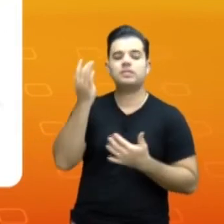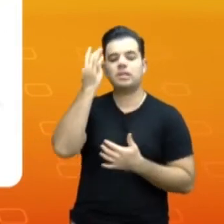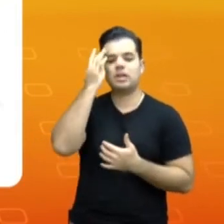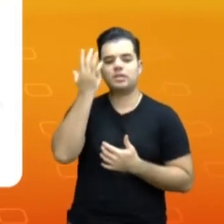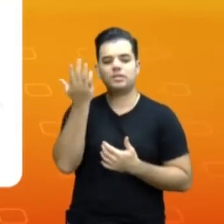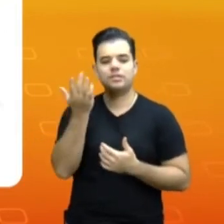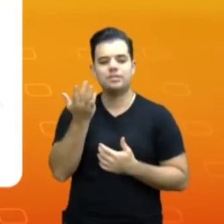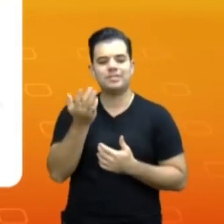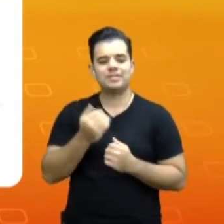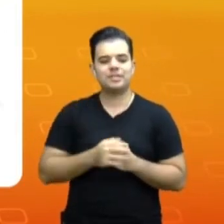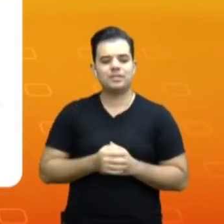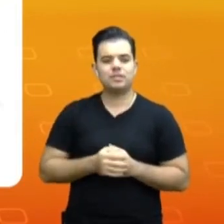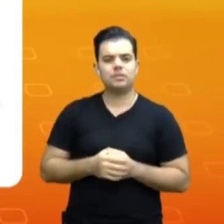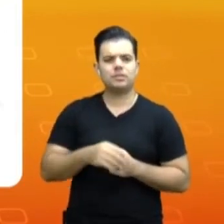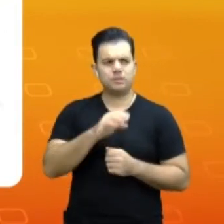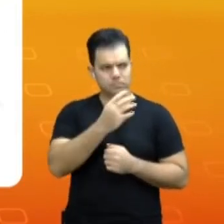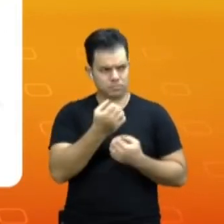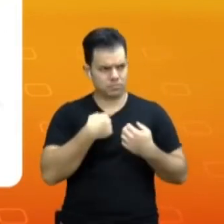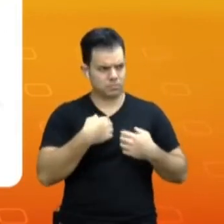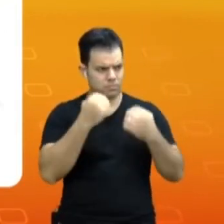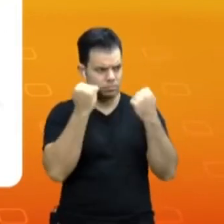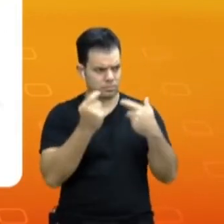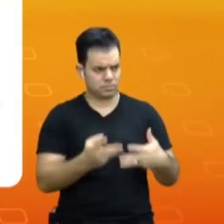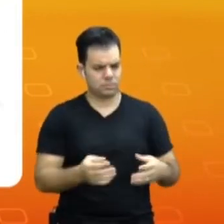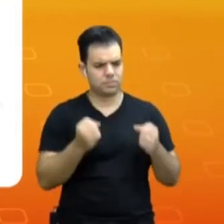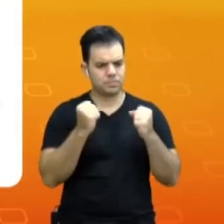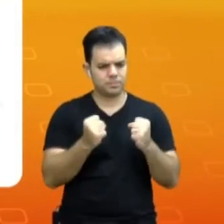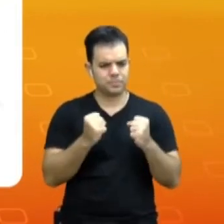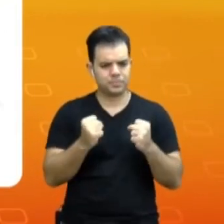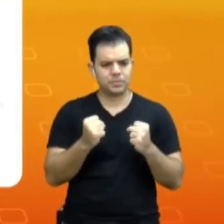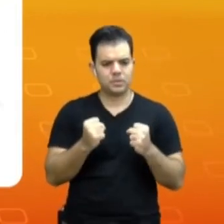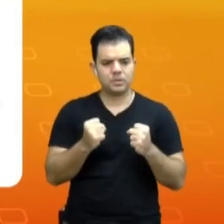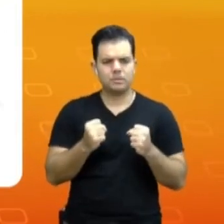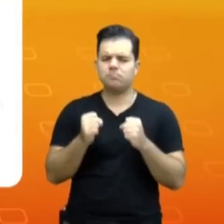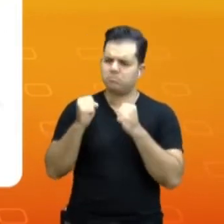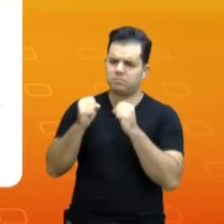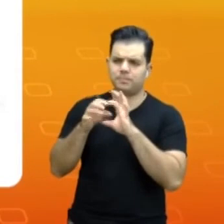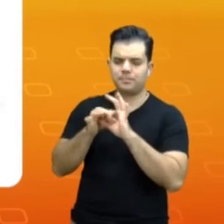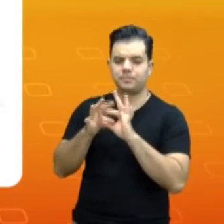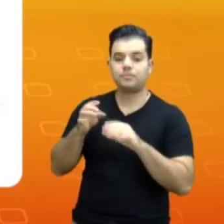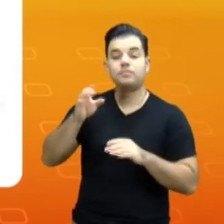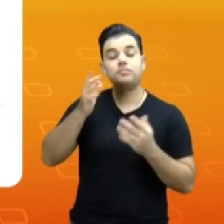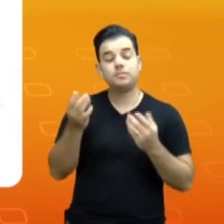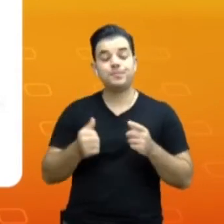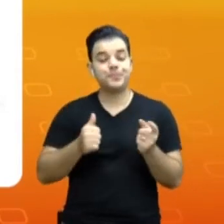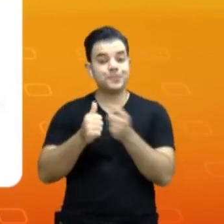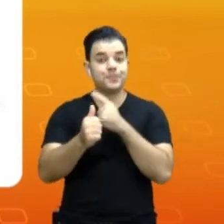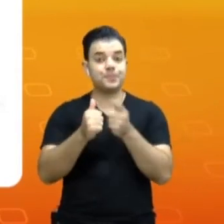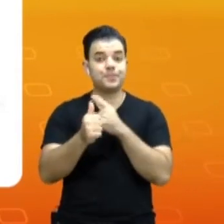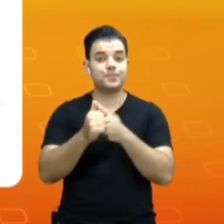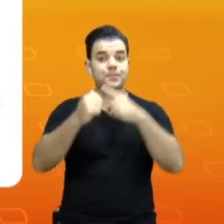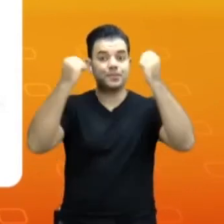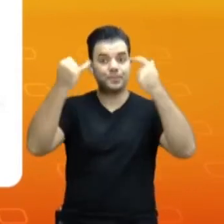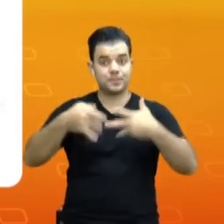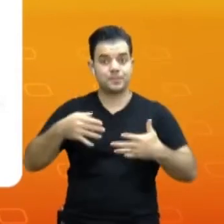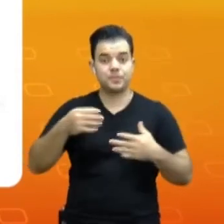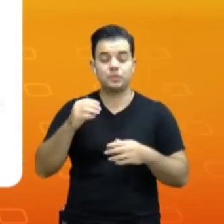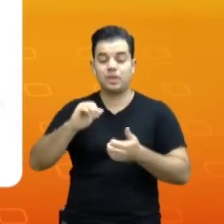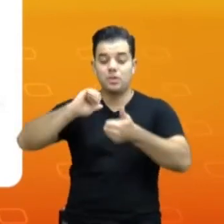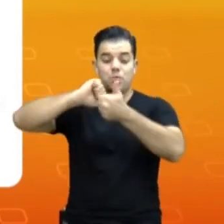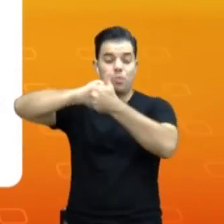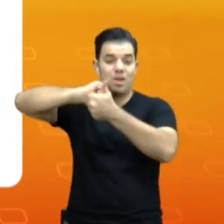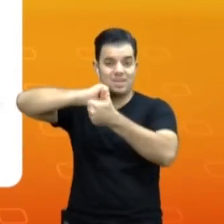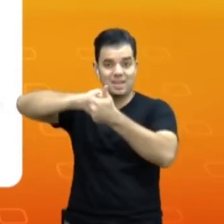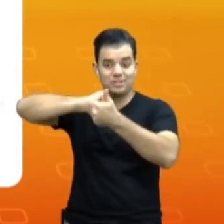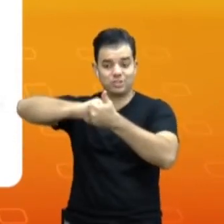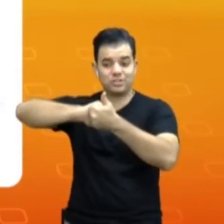Gilberto, quer que eu fale sobre? Primeiro, a Wanda IP vindo para cá, o que a gente comentou de qualidade.